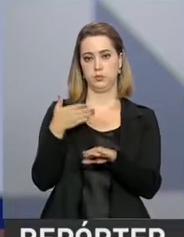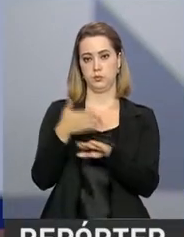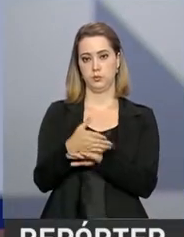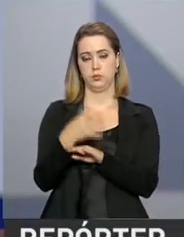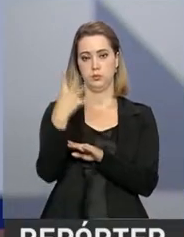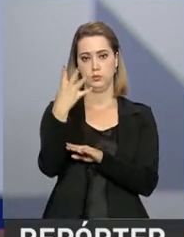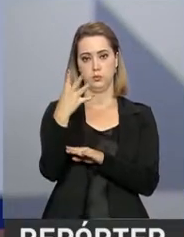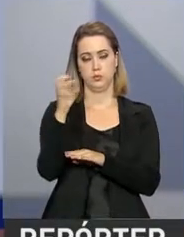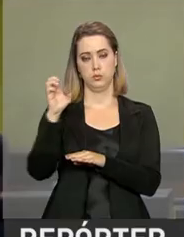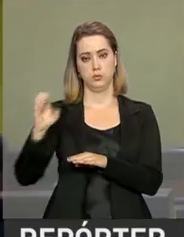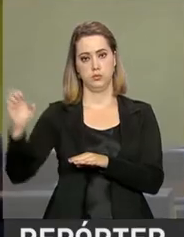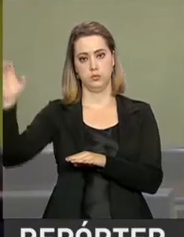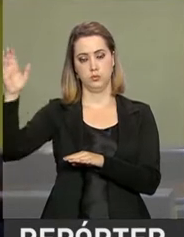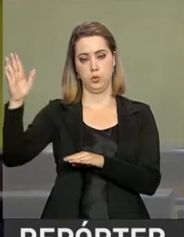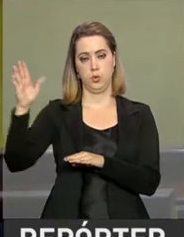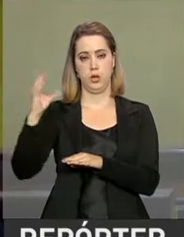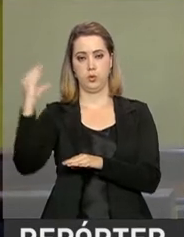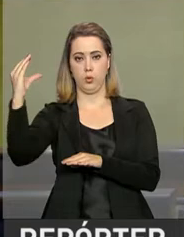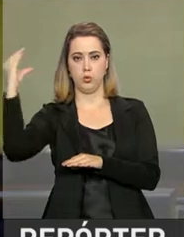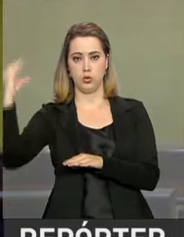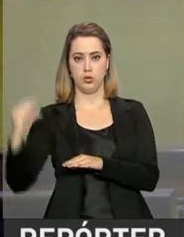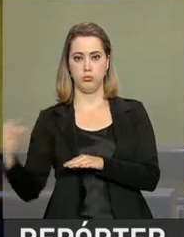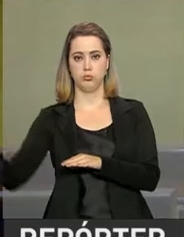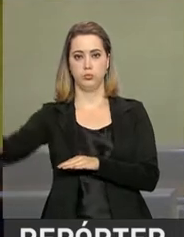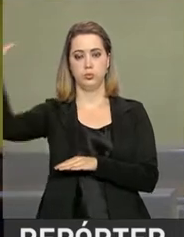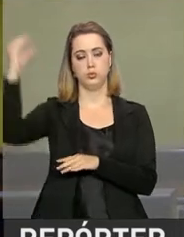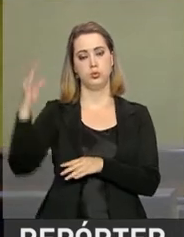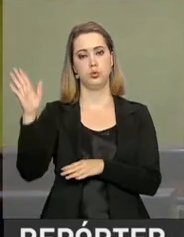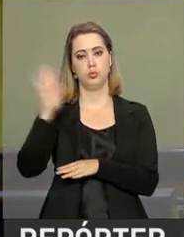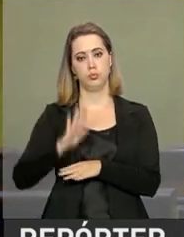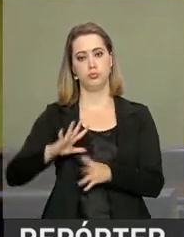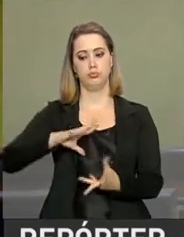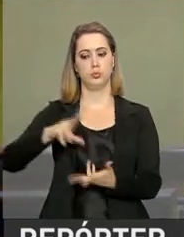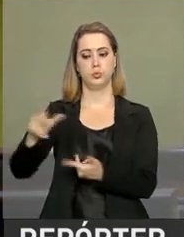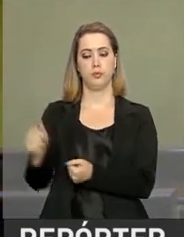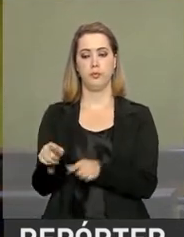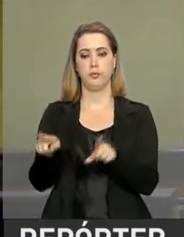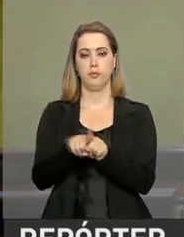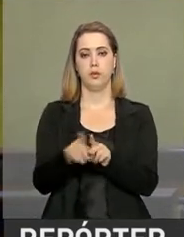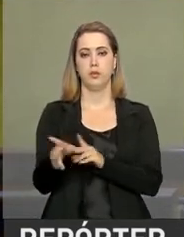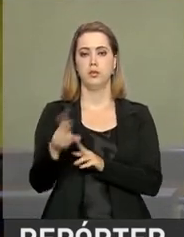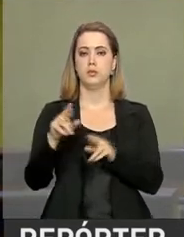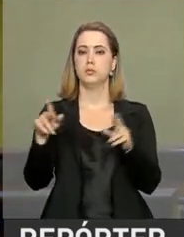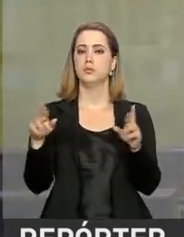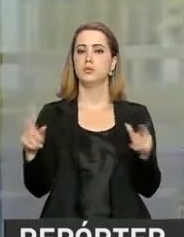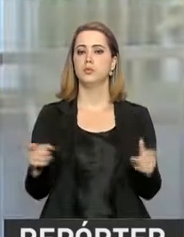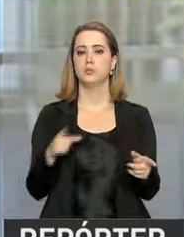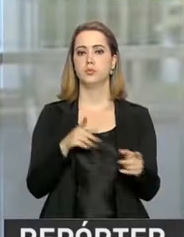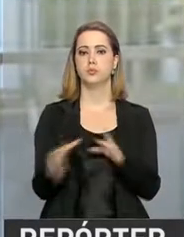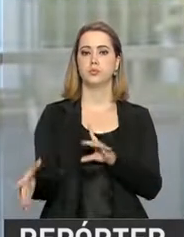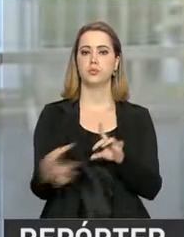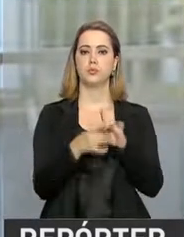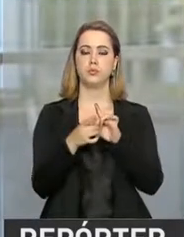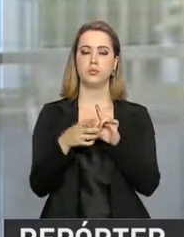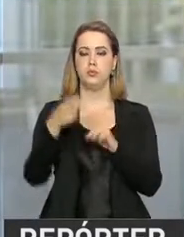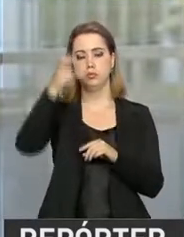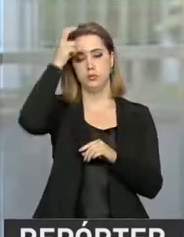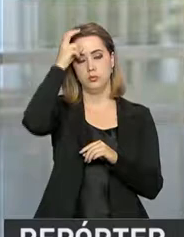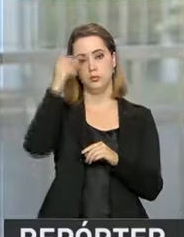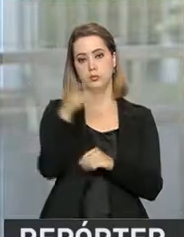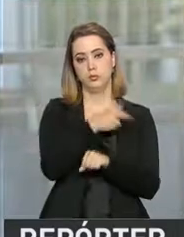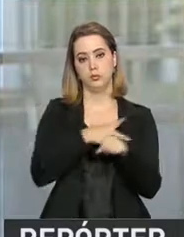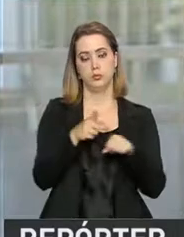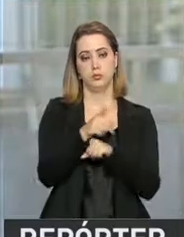parte de quatro continentes durante o discurso o presidente michel temer falou sobre a diversidade e os laços culturais do